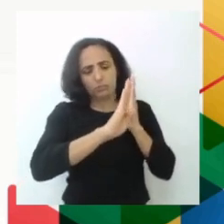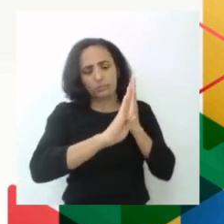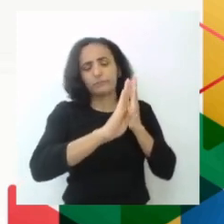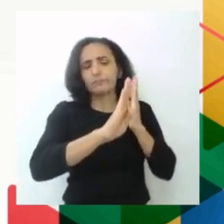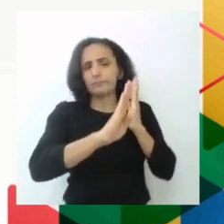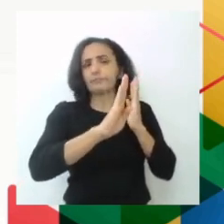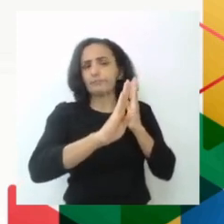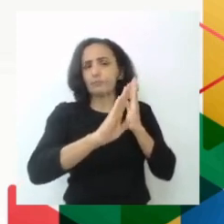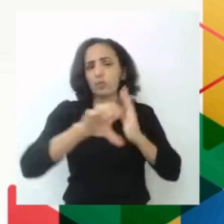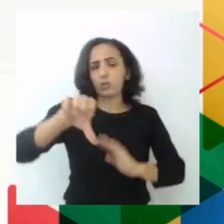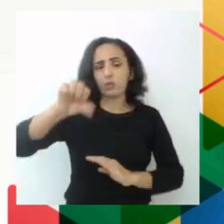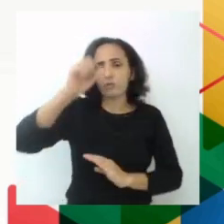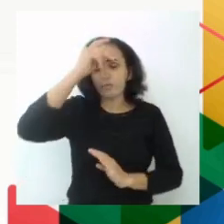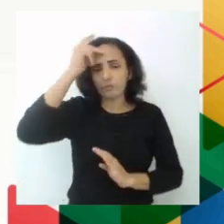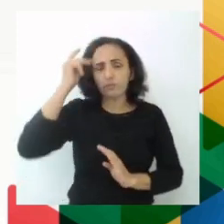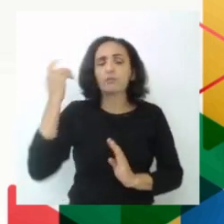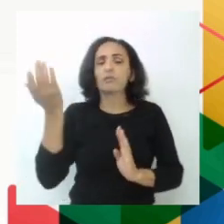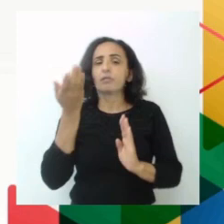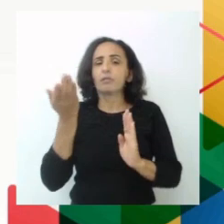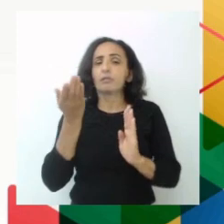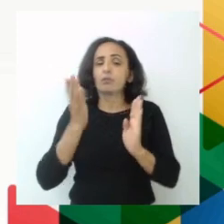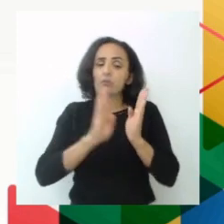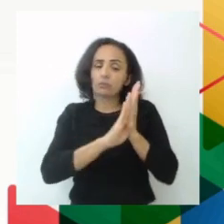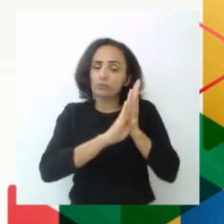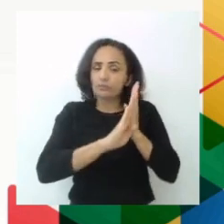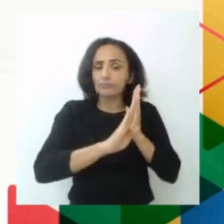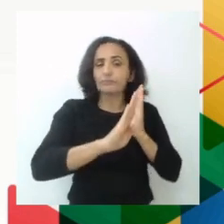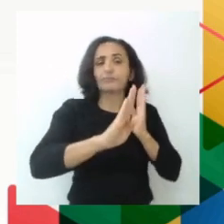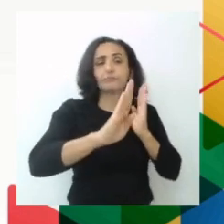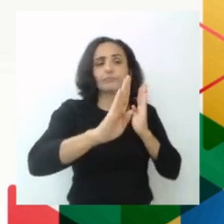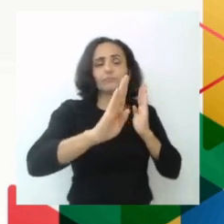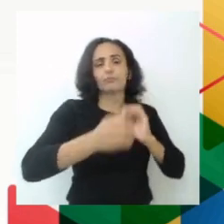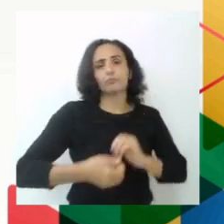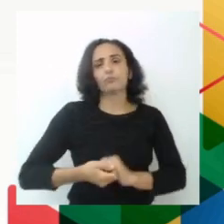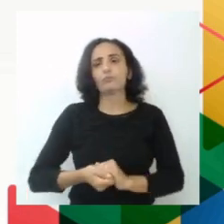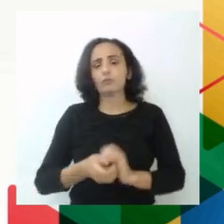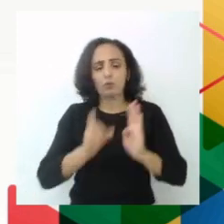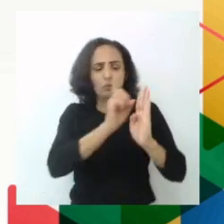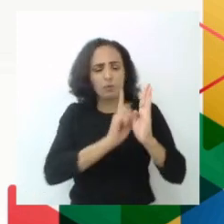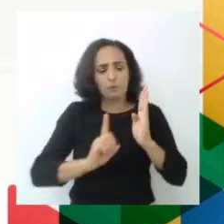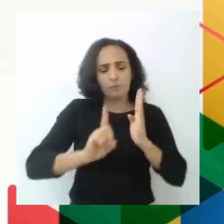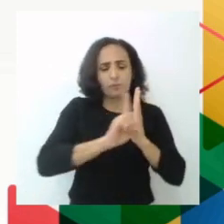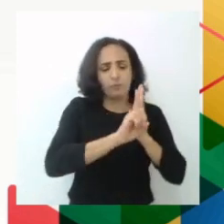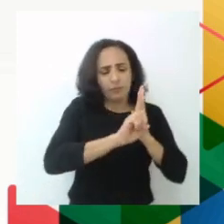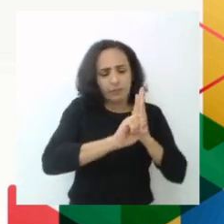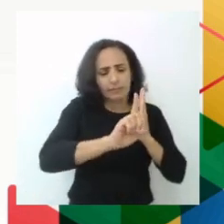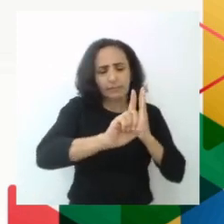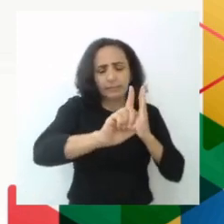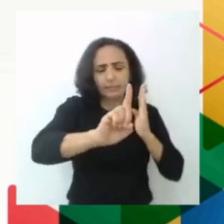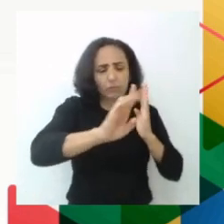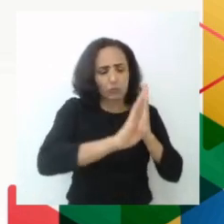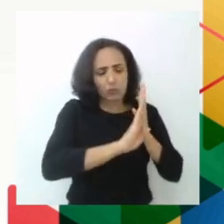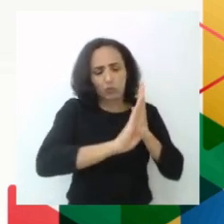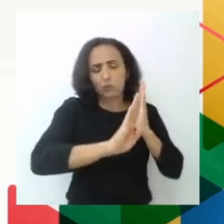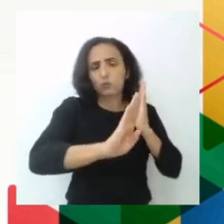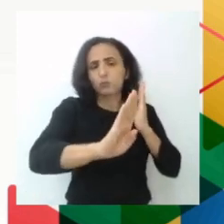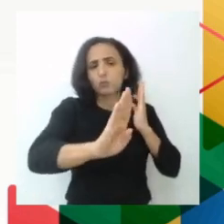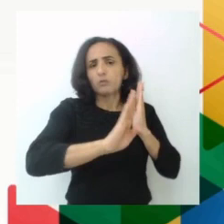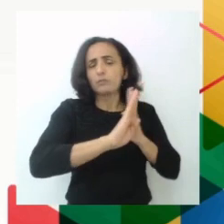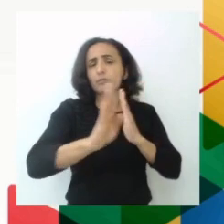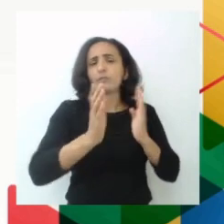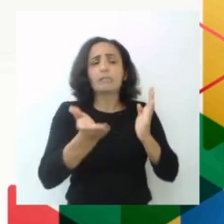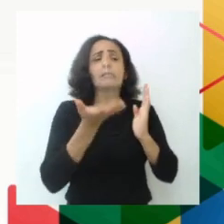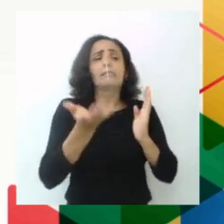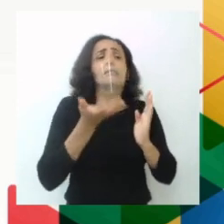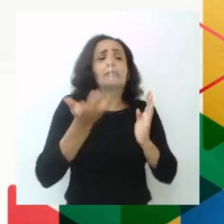primeira posição. Depois disso aí, uma pessoa já vai estar posicionada. Vão restar quantas pessoas brigando